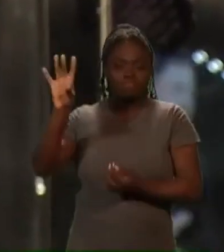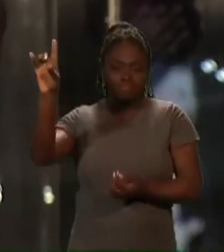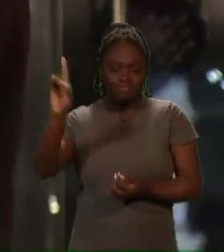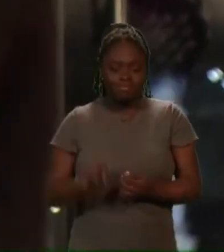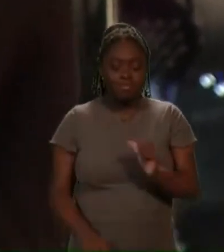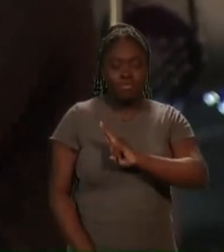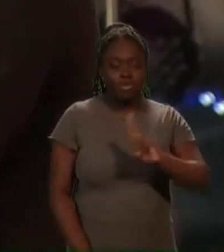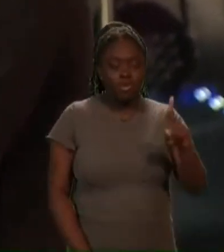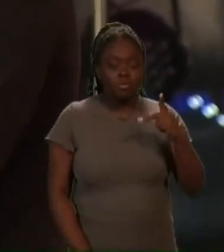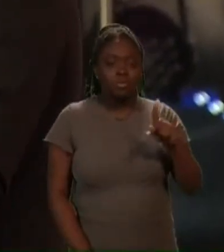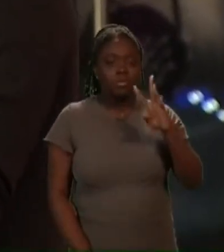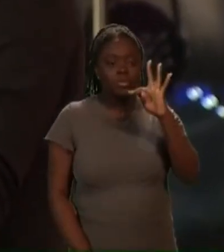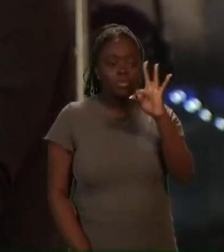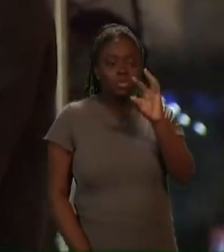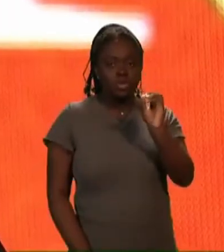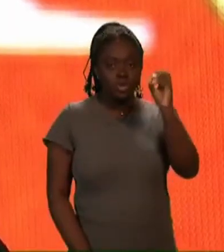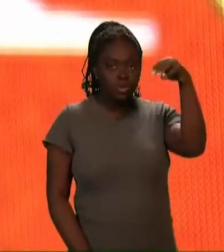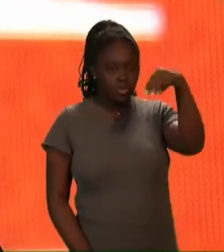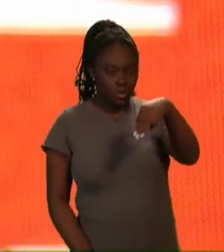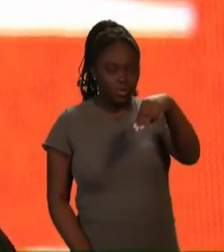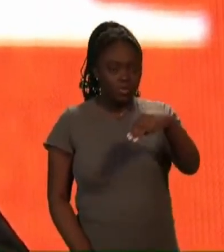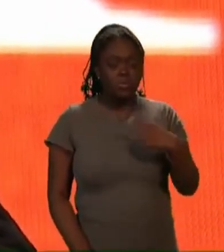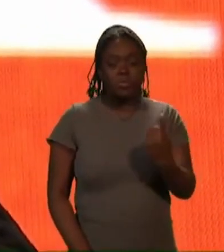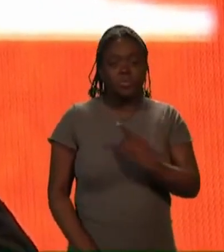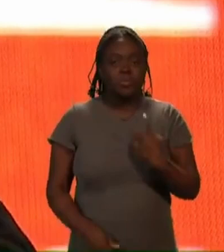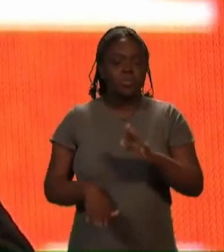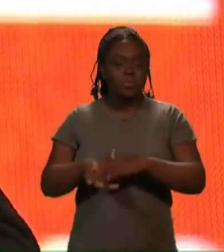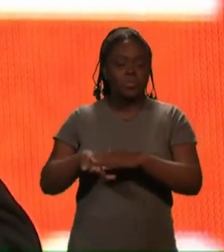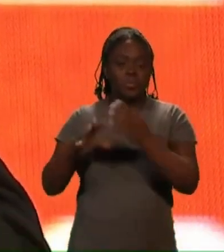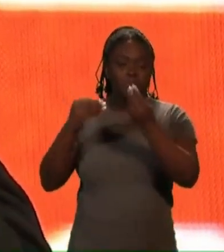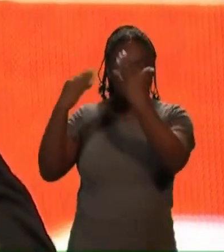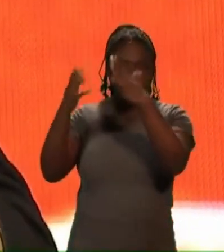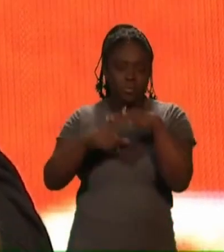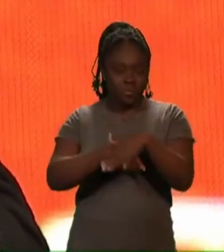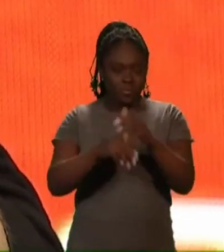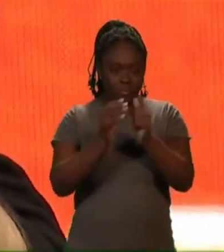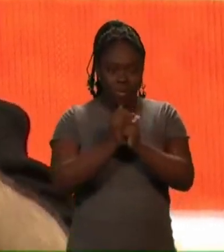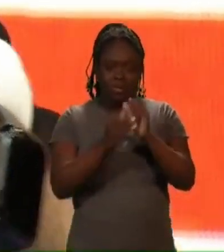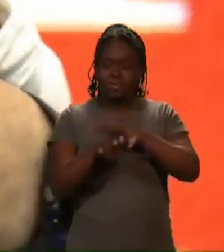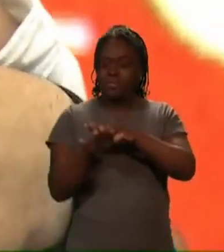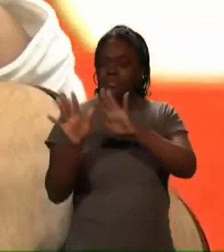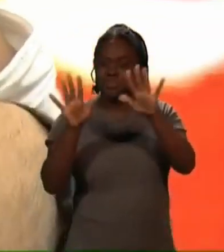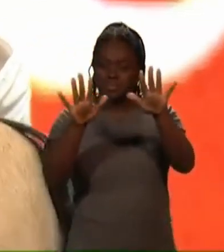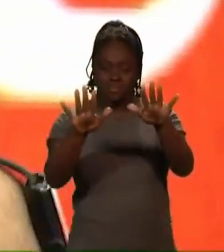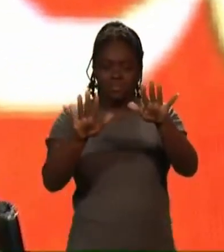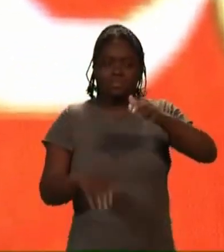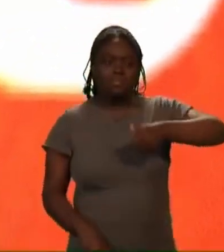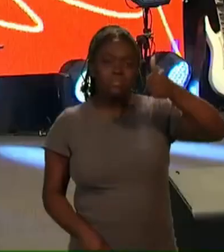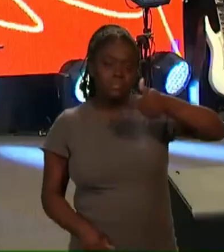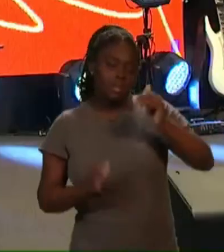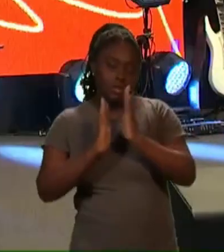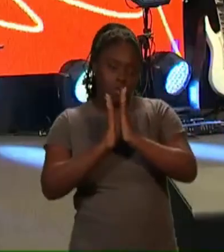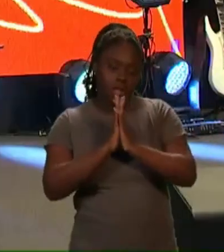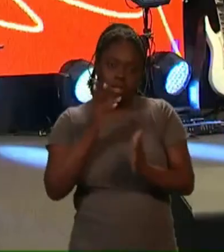chama Dom e nós vamos aqui consagrá-lo nessa noite. Você pode estender as suas mãos. Primeiro, nós vamos